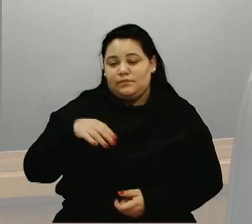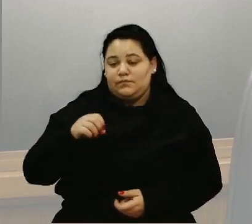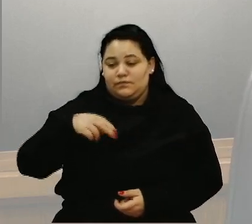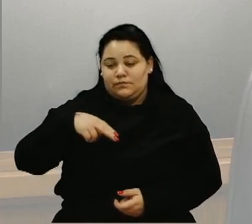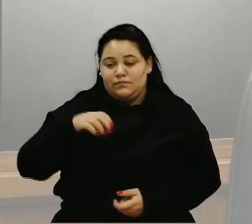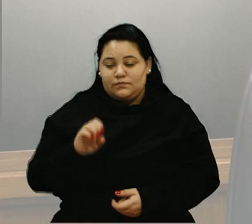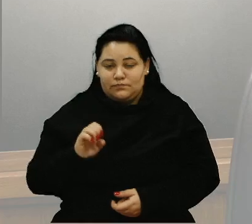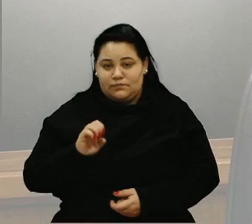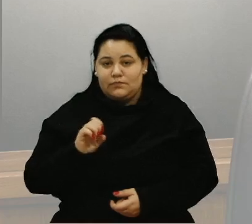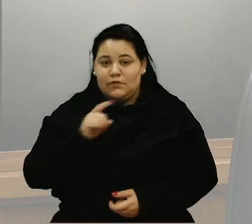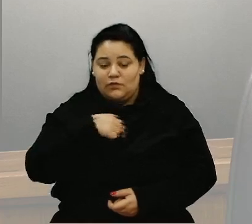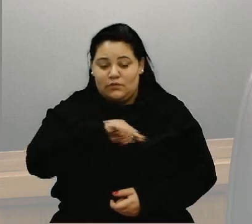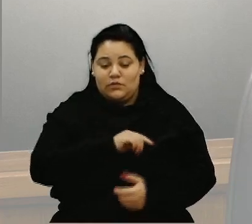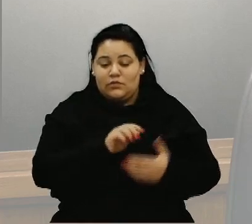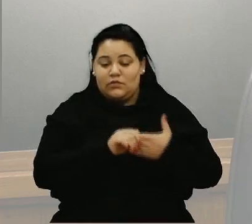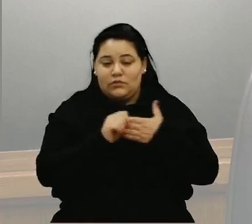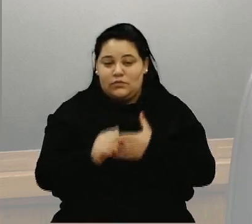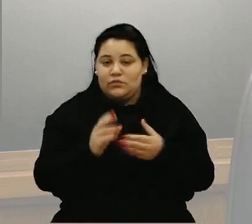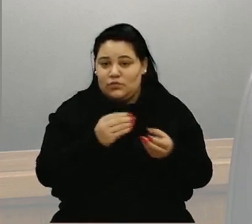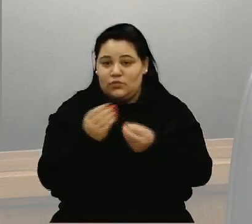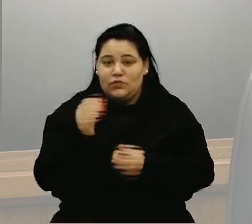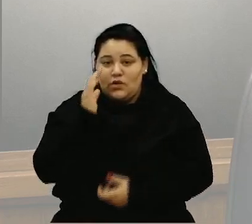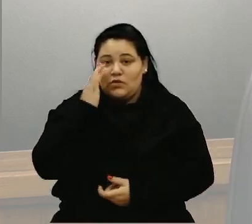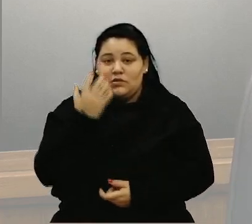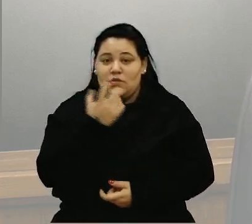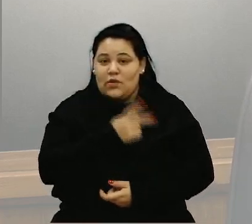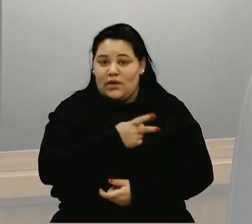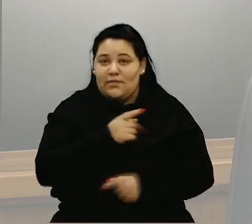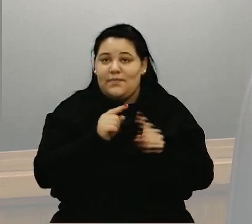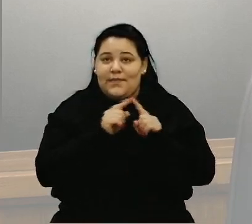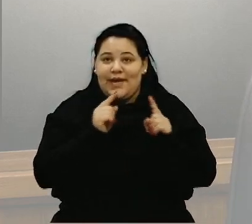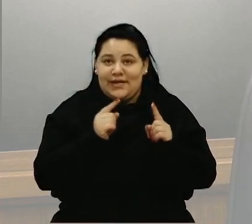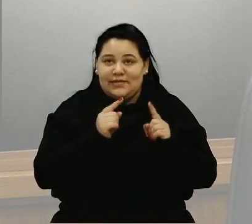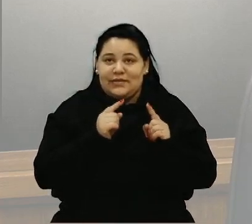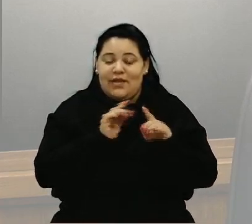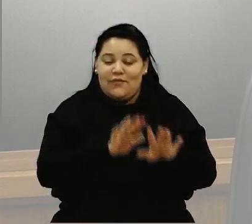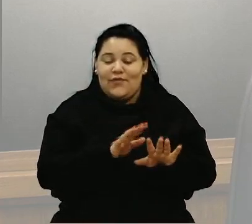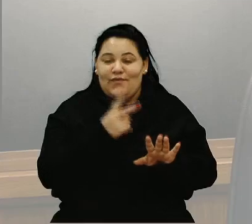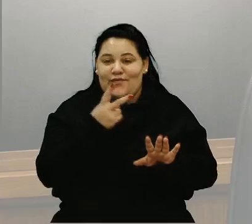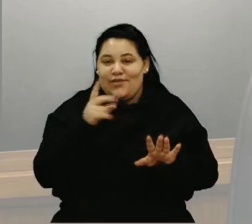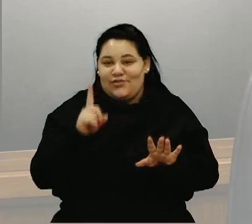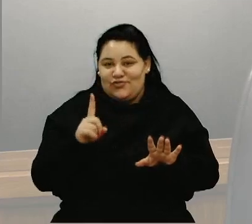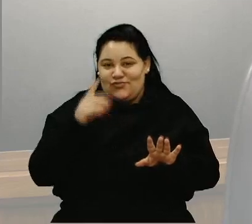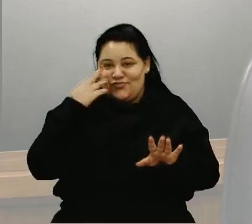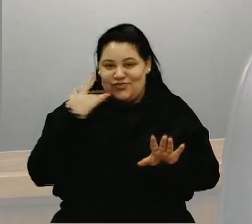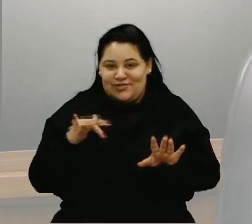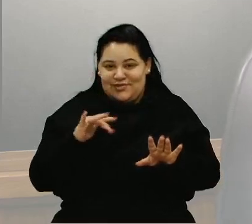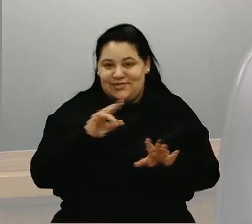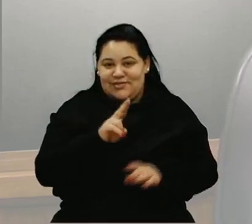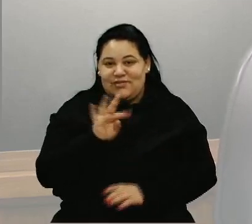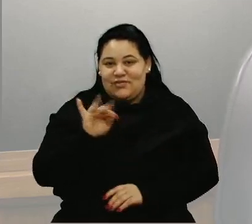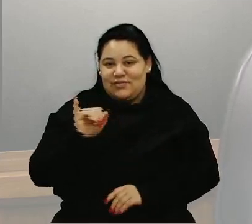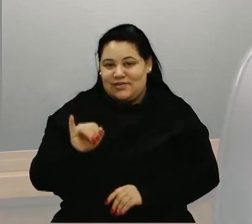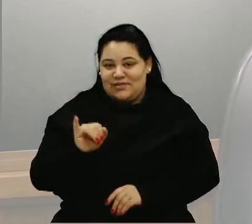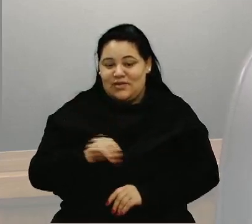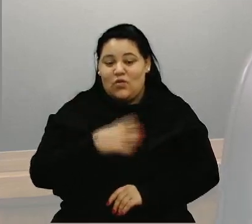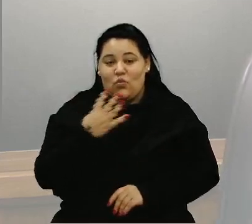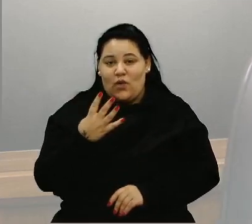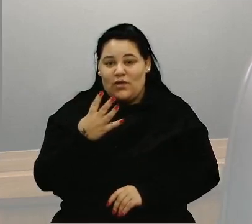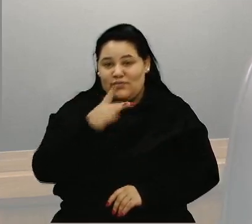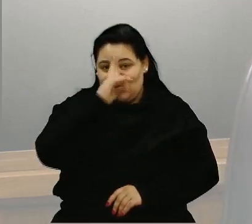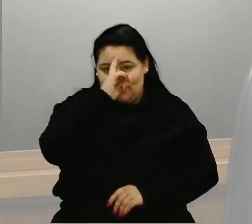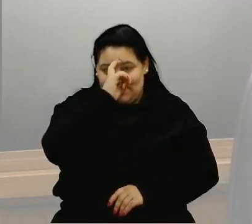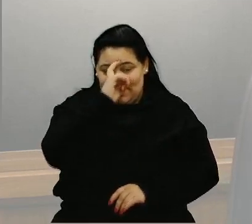acompanhou muito, aconteceu com ela, só que meio invertido. Ela ficou 21 dias na UTI, 4 no hospital. Mas